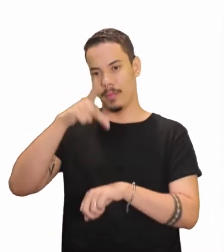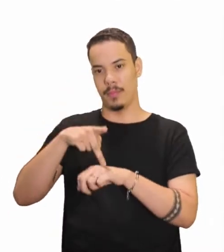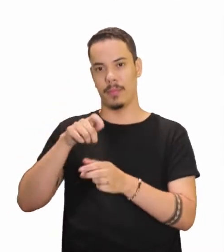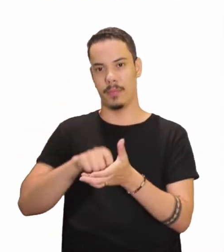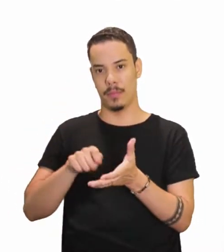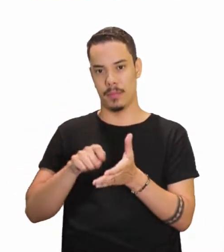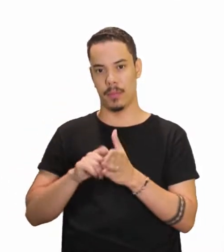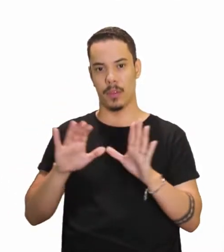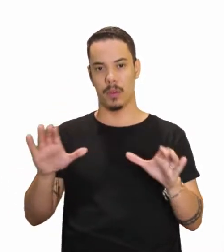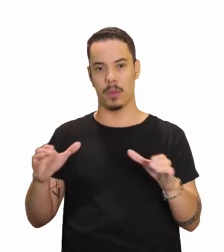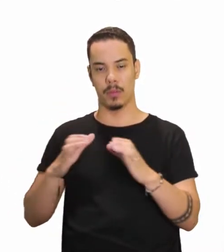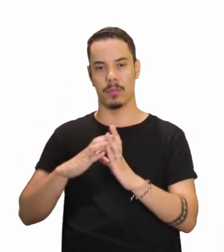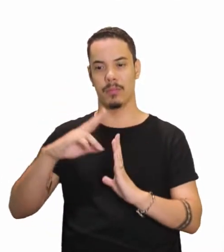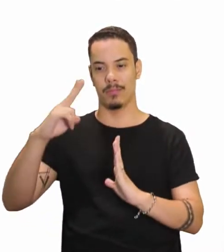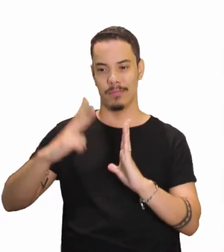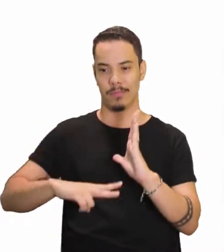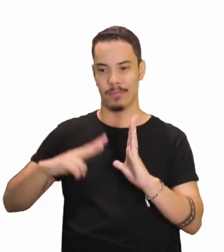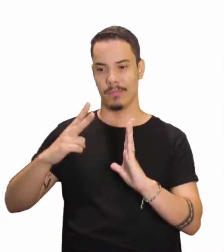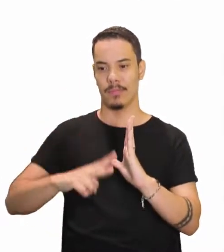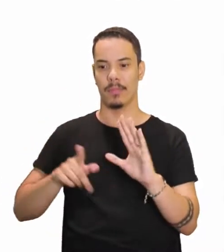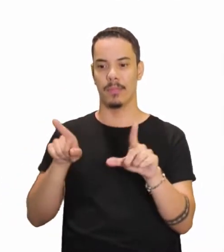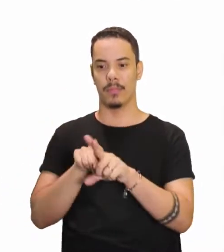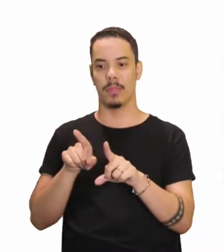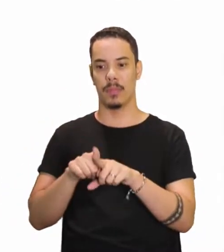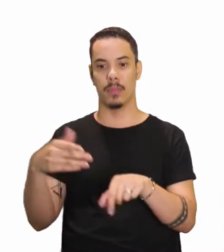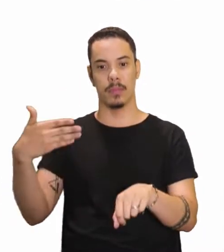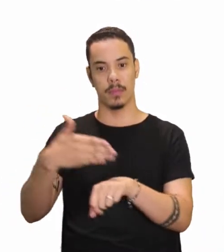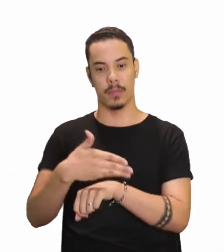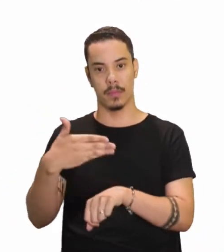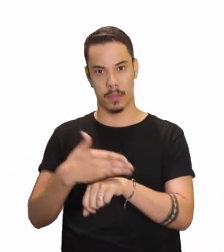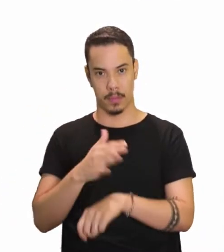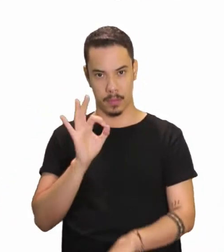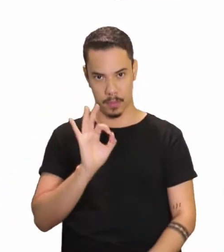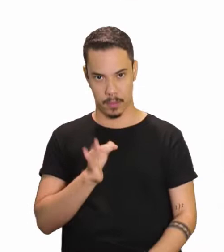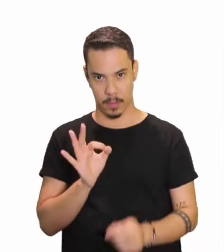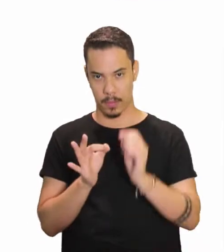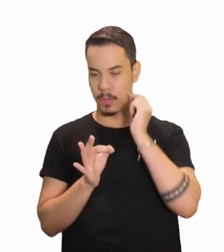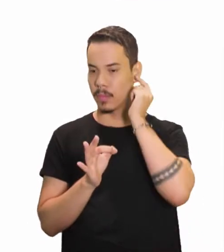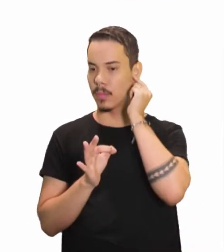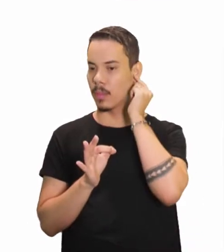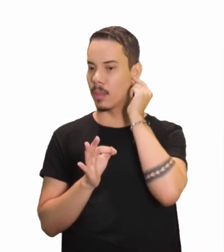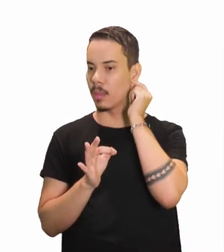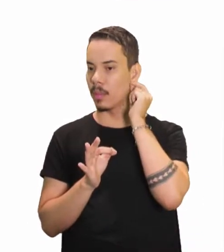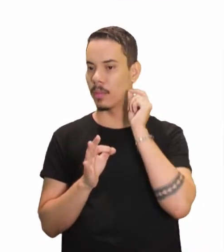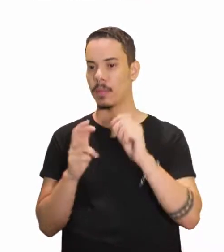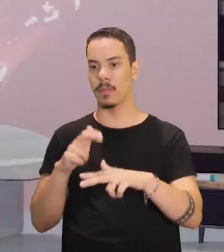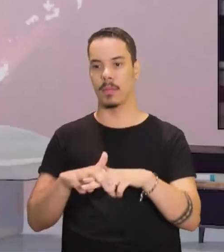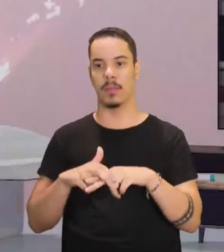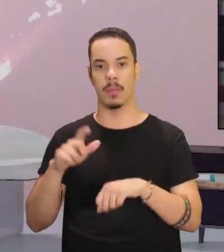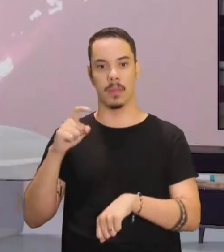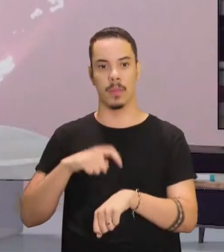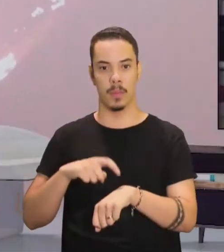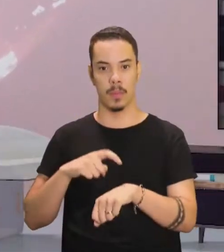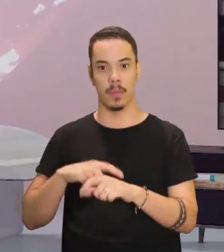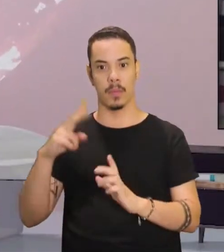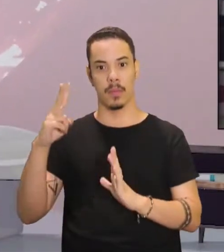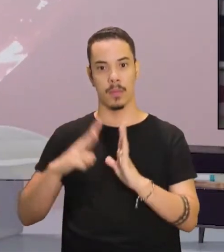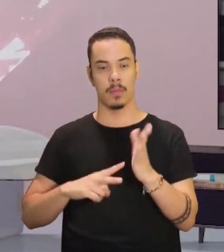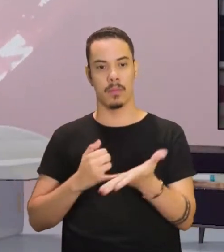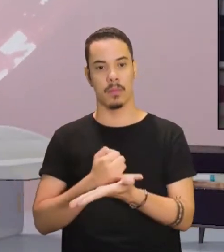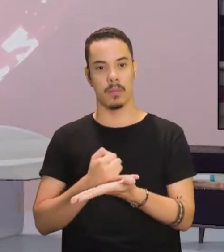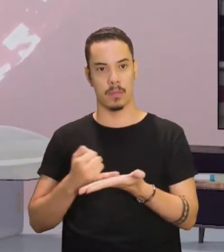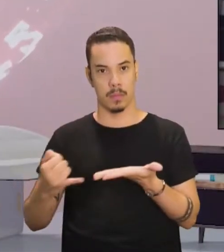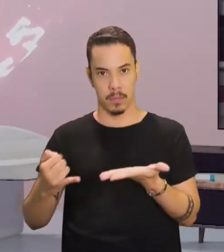do Clube de Leitura, trazendo aqui a participação dele, né, Amadinha? Para esse momento da leitura inicial da